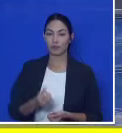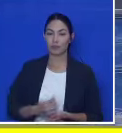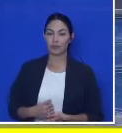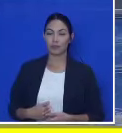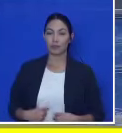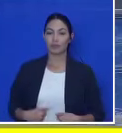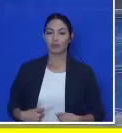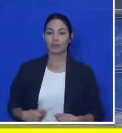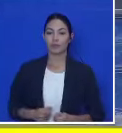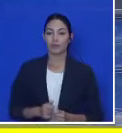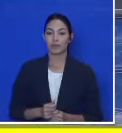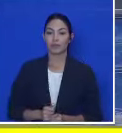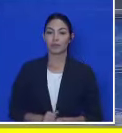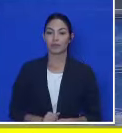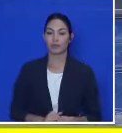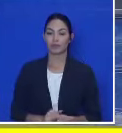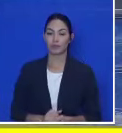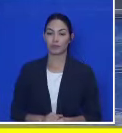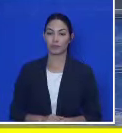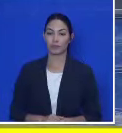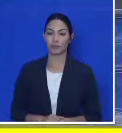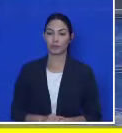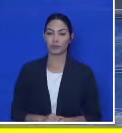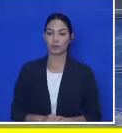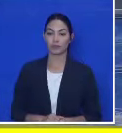Rosa, 26.